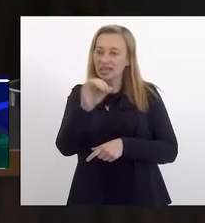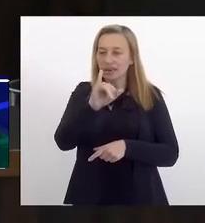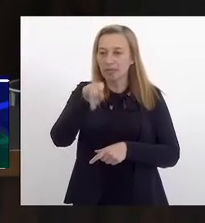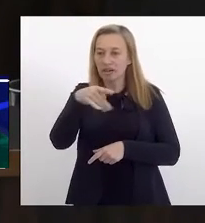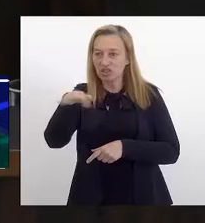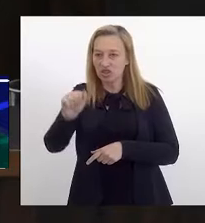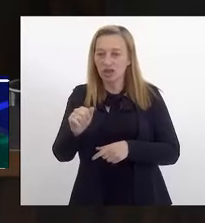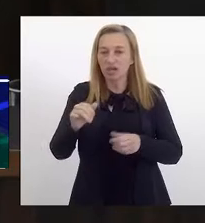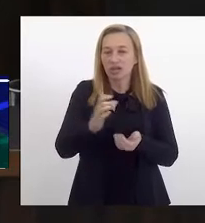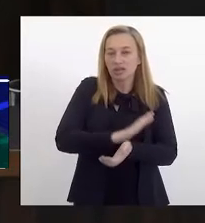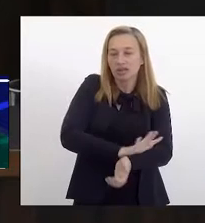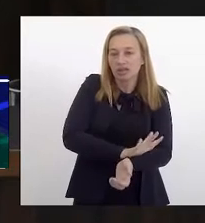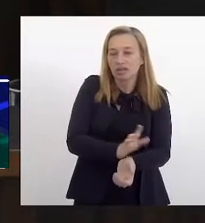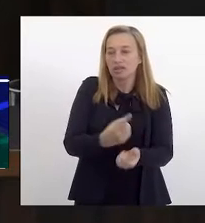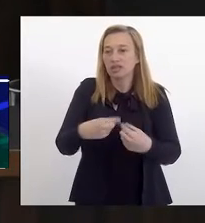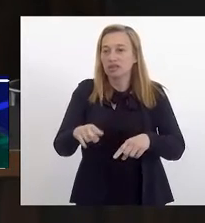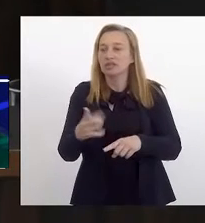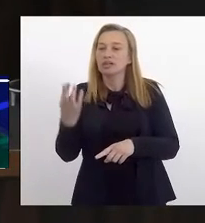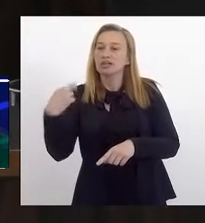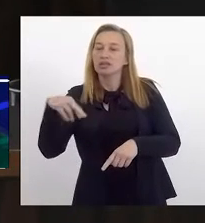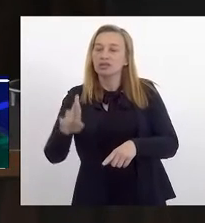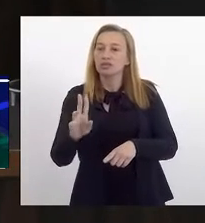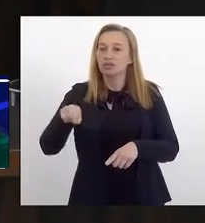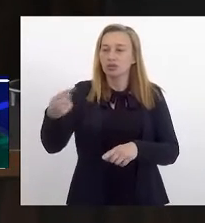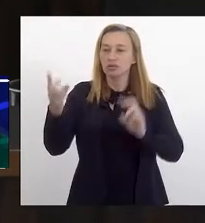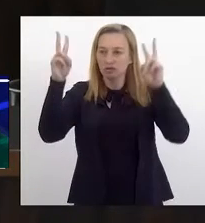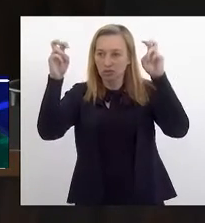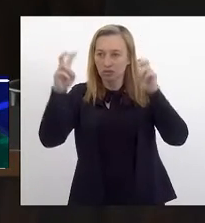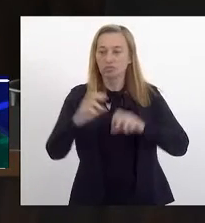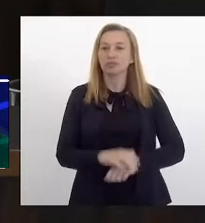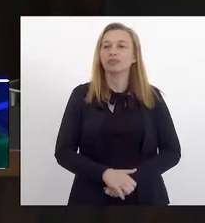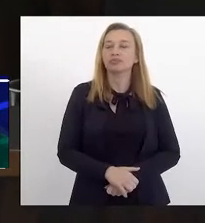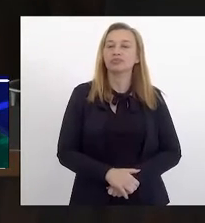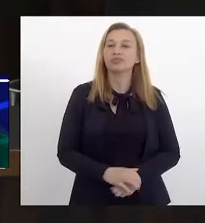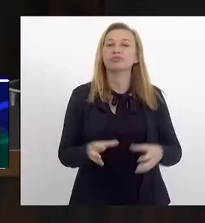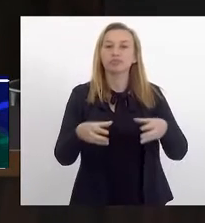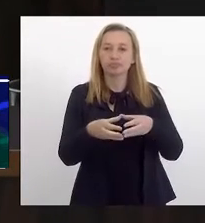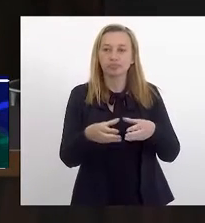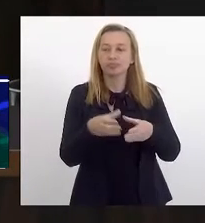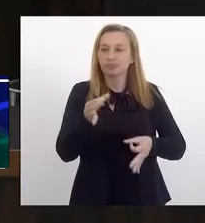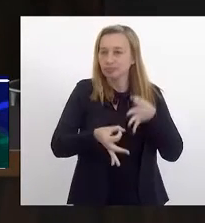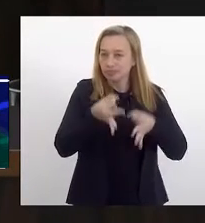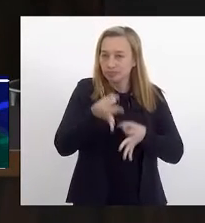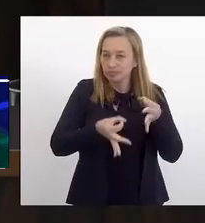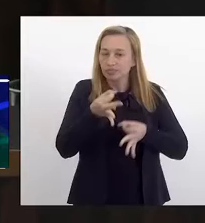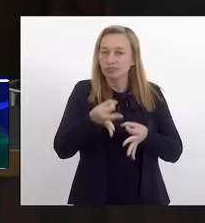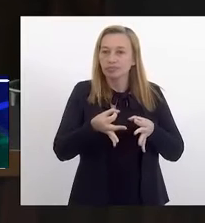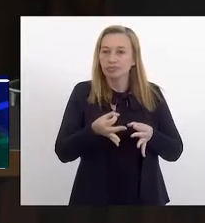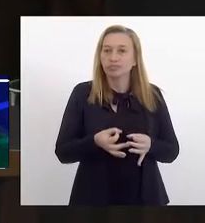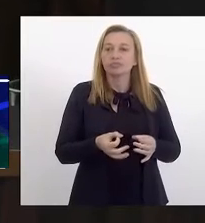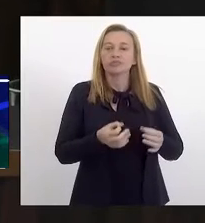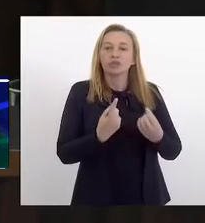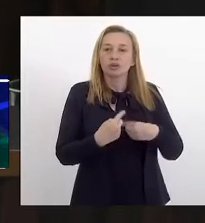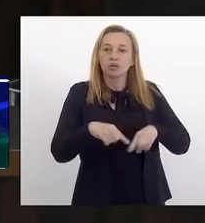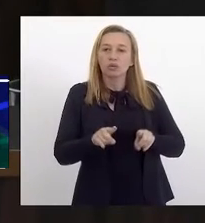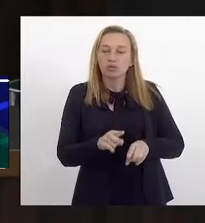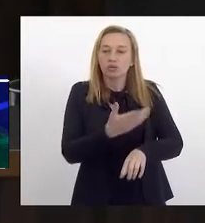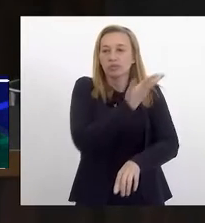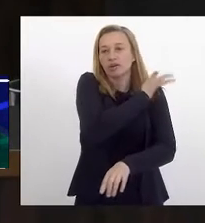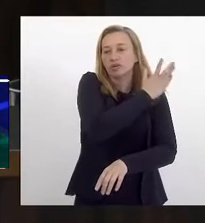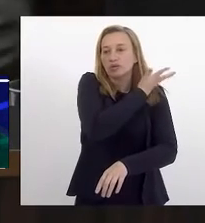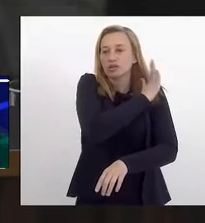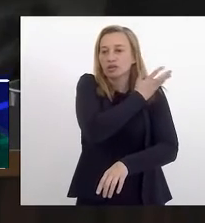no âmbito do estado do Rio de Janeiro e da outras providências. Pendendo de pareceres das comissões de Constituição e Justiça, de combate às